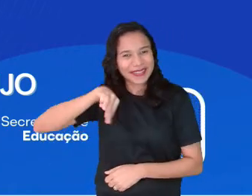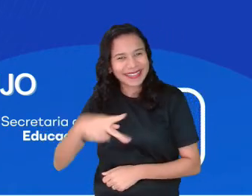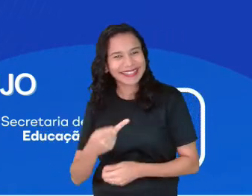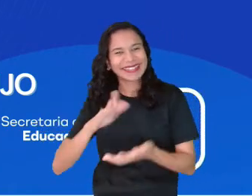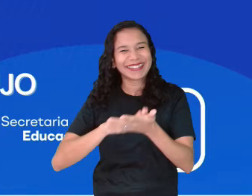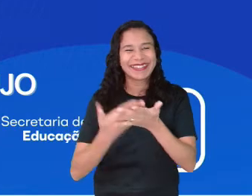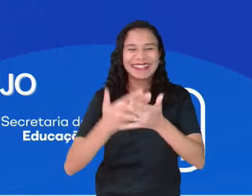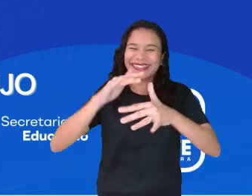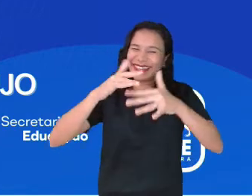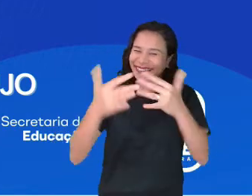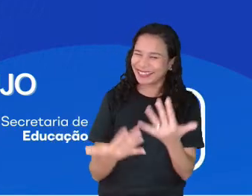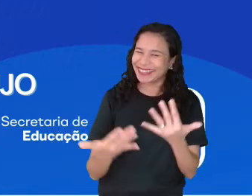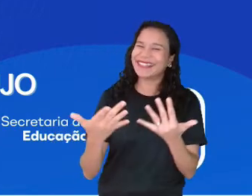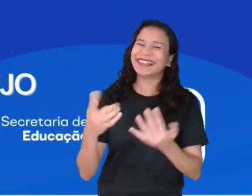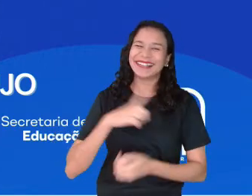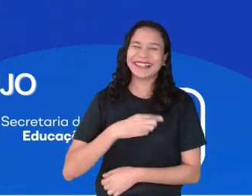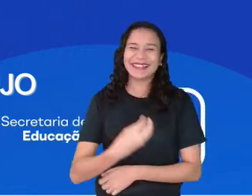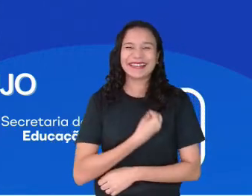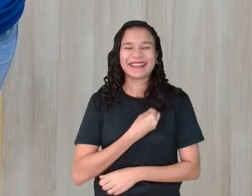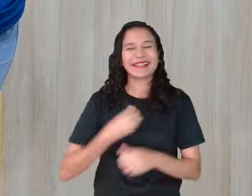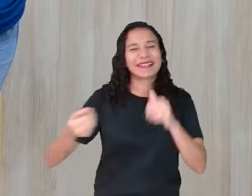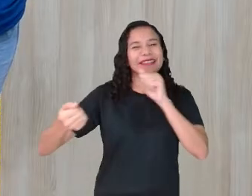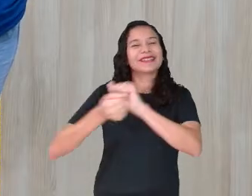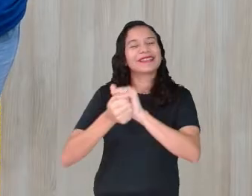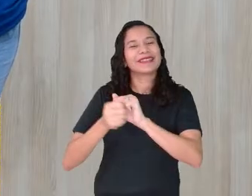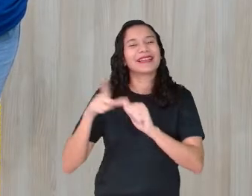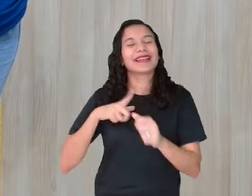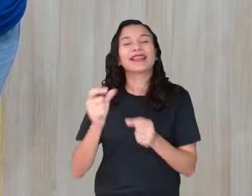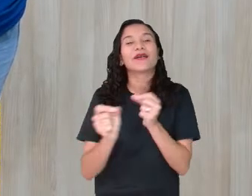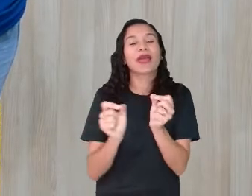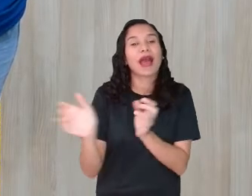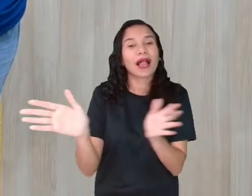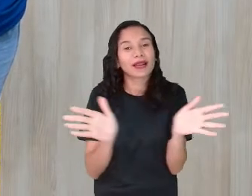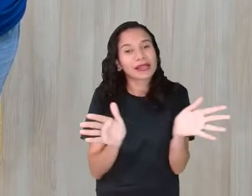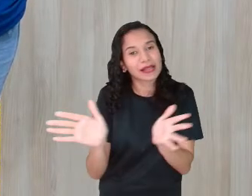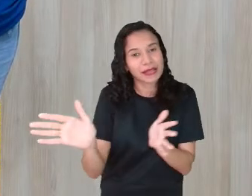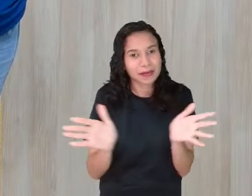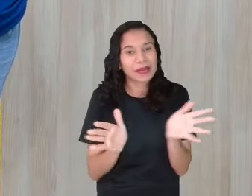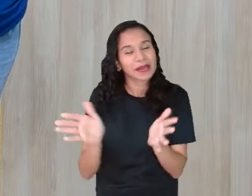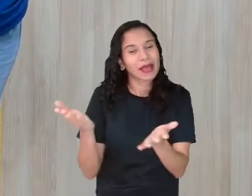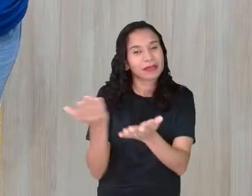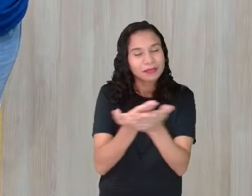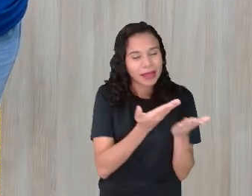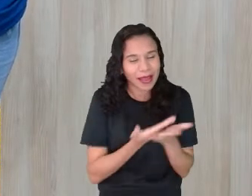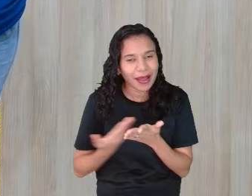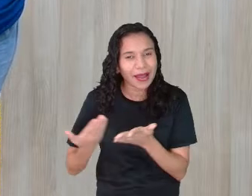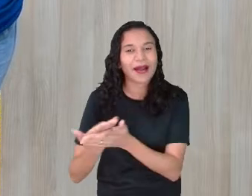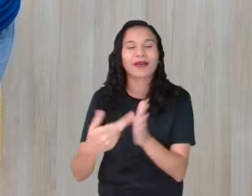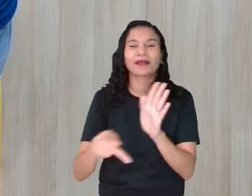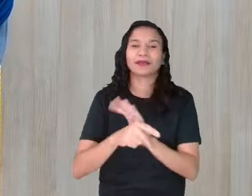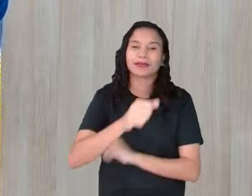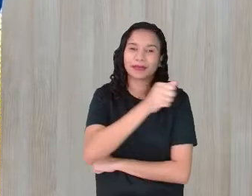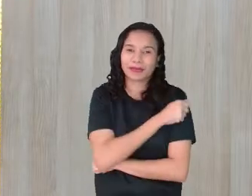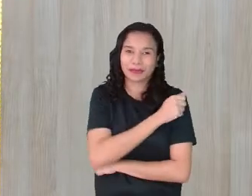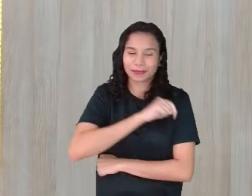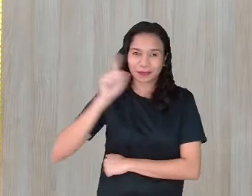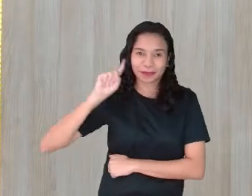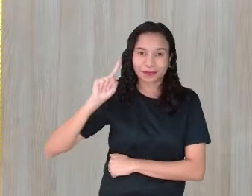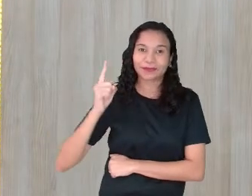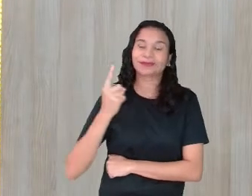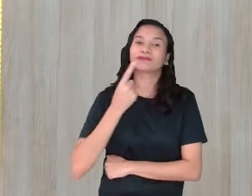nossa intérprete de Libras. Helena fazendo essa acessibilidade aí, né, aos estudantes